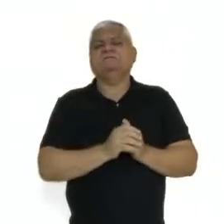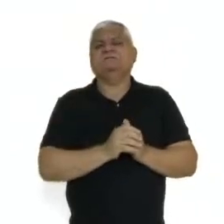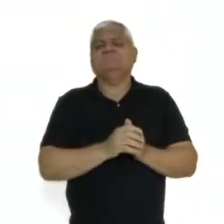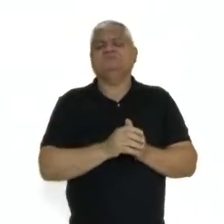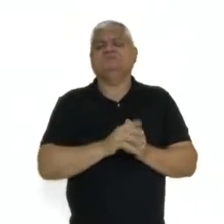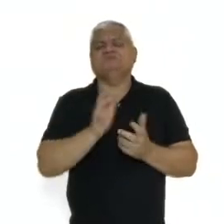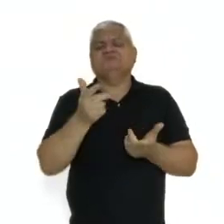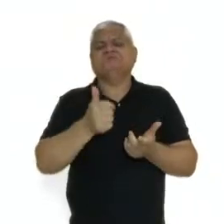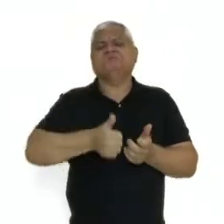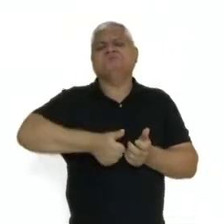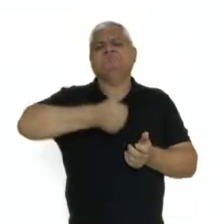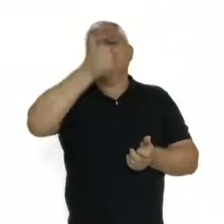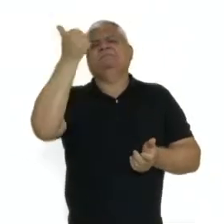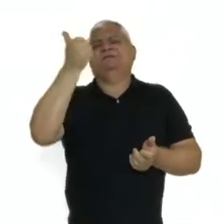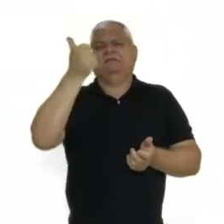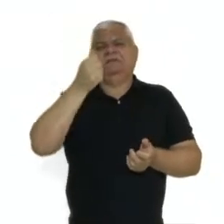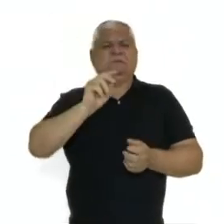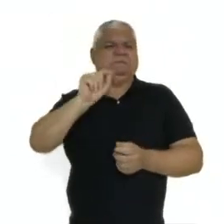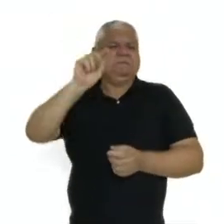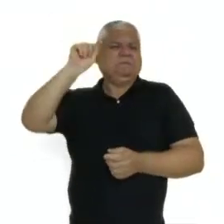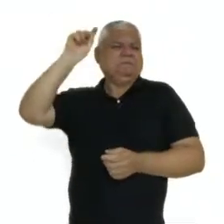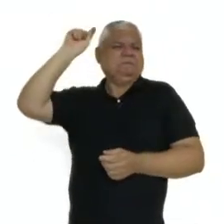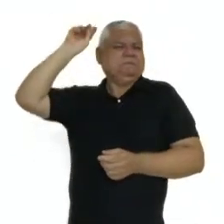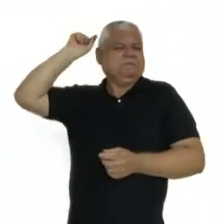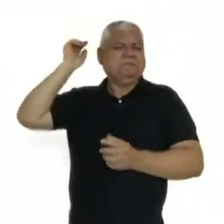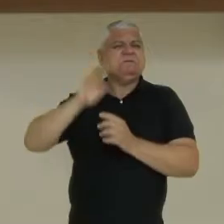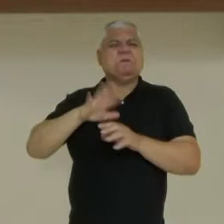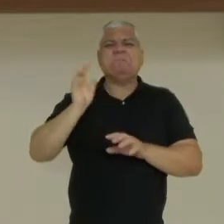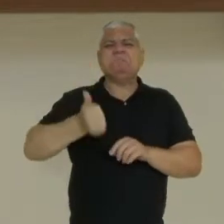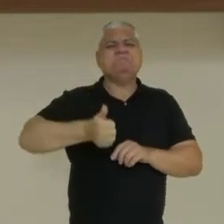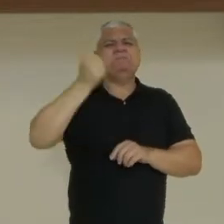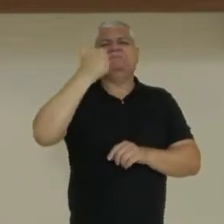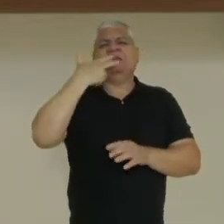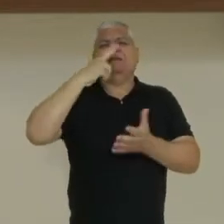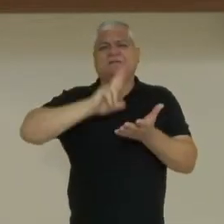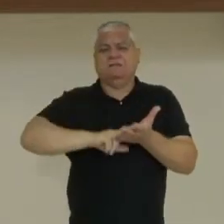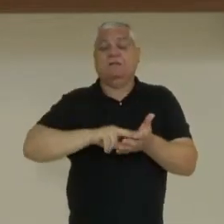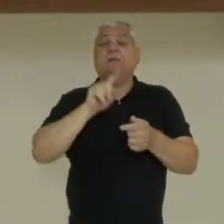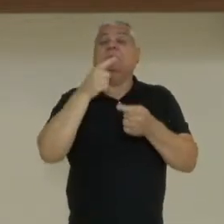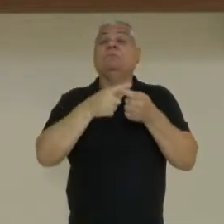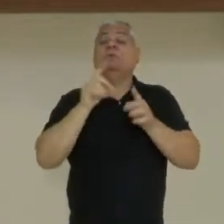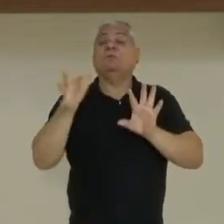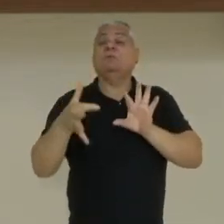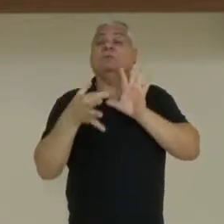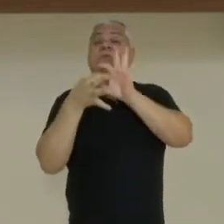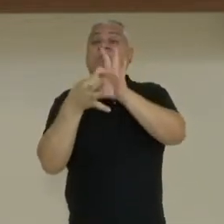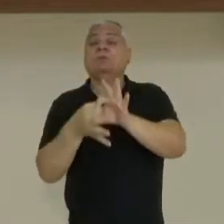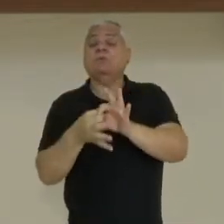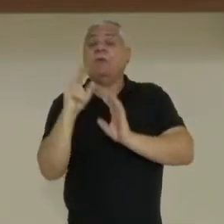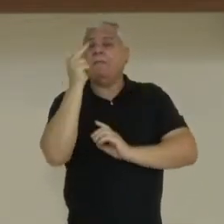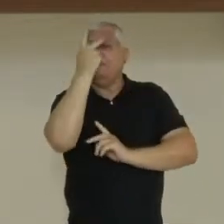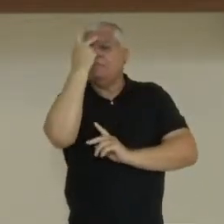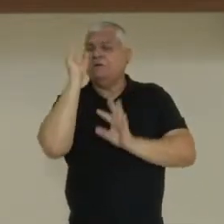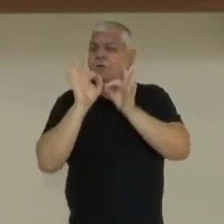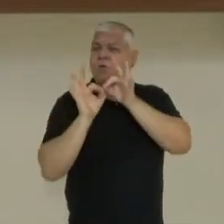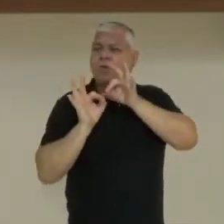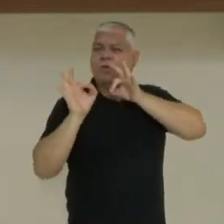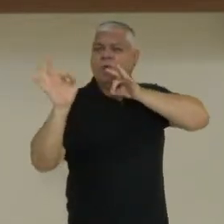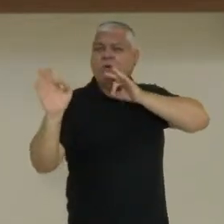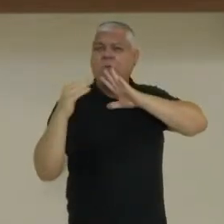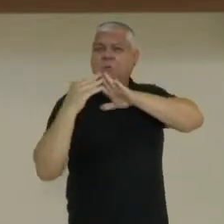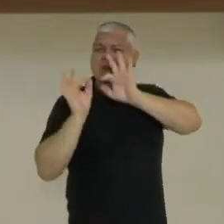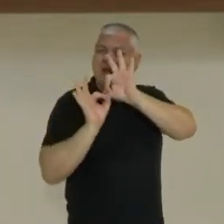ser muito antiga. E ela tem a função do quê? De conectar pessoas distantes